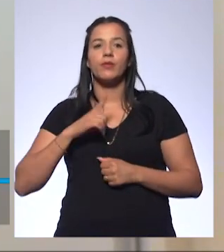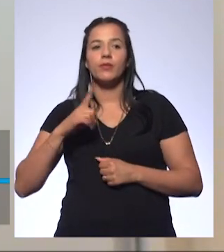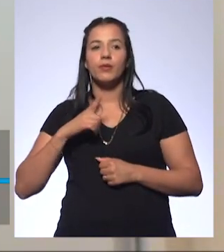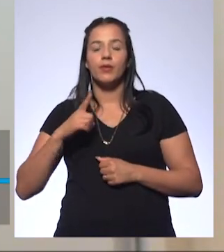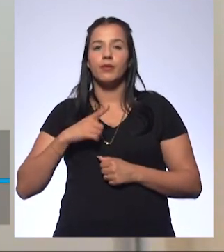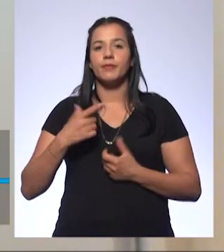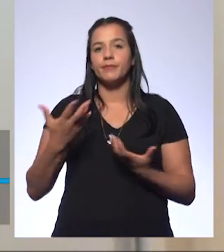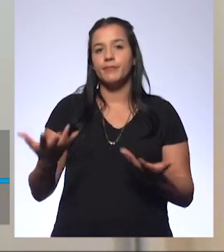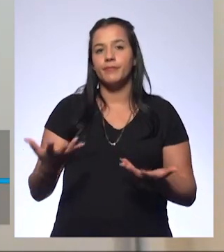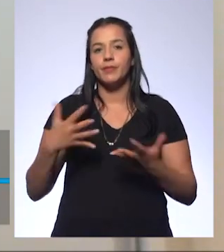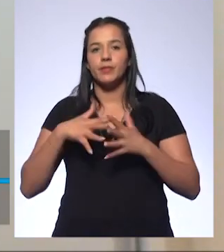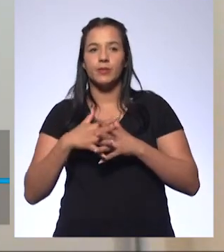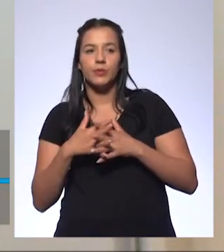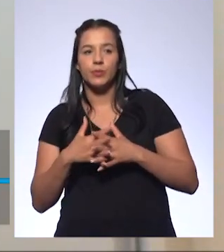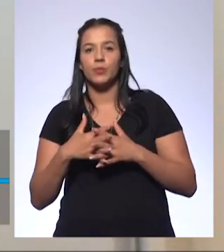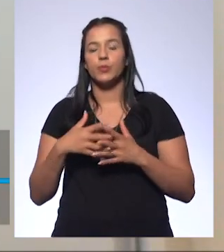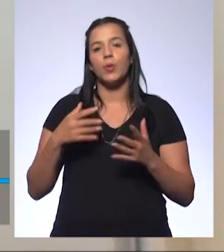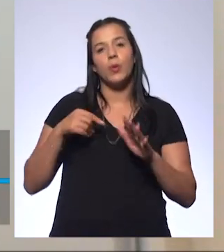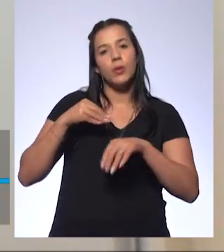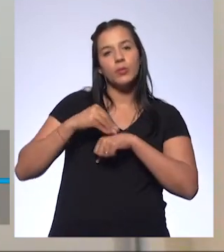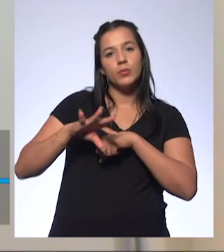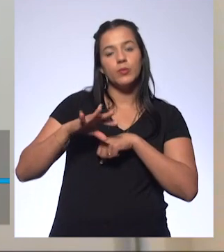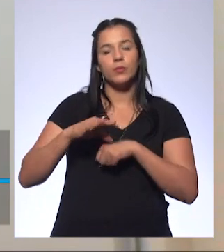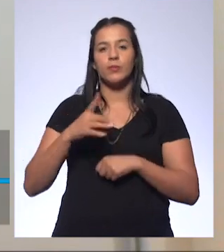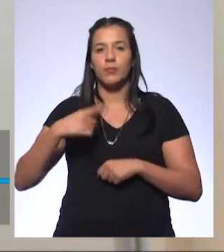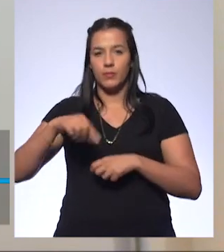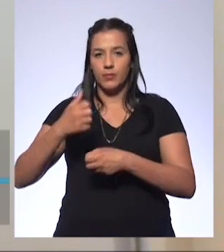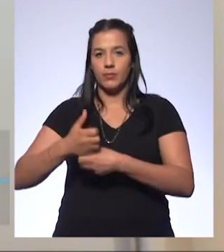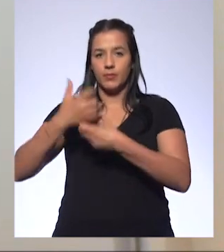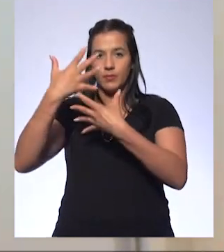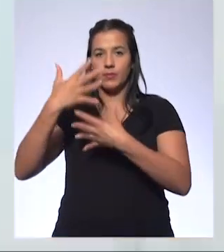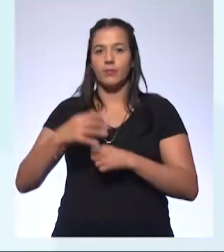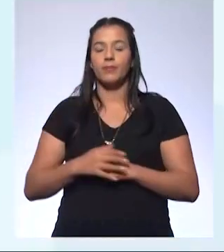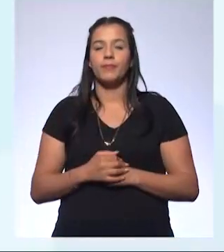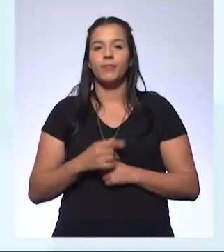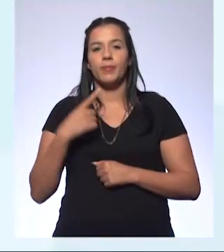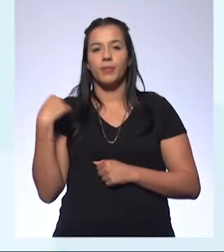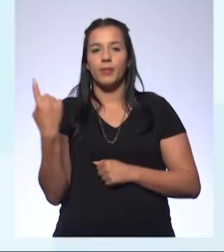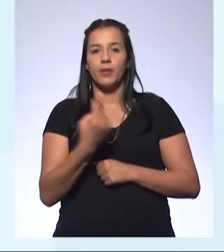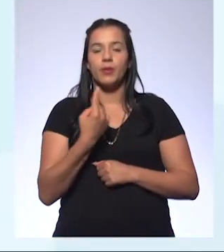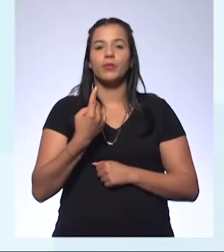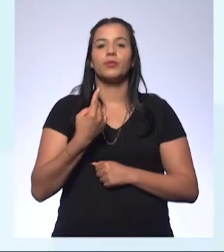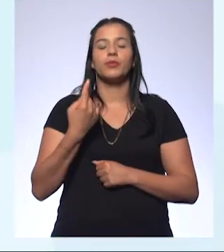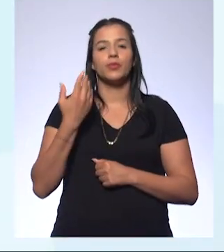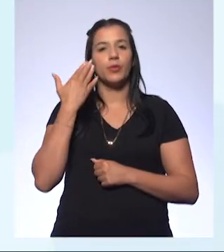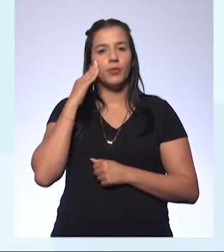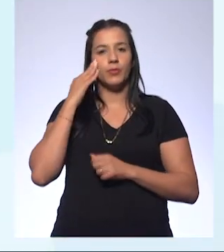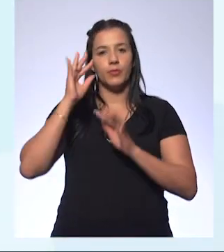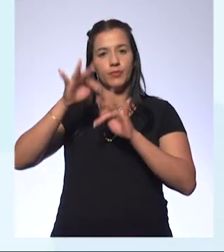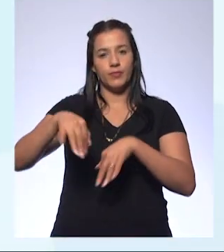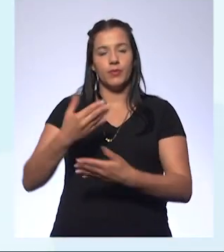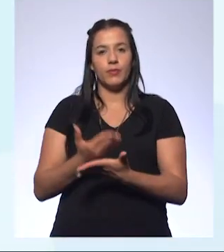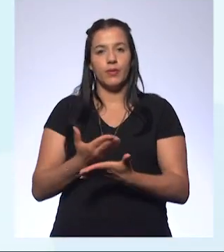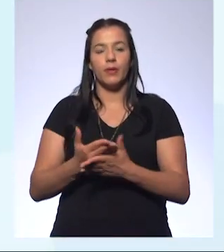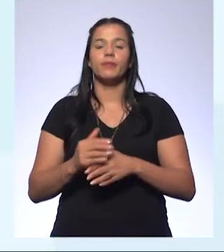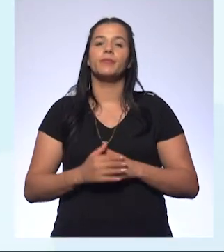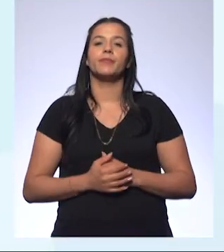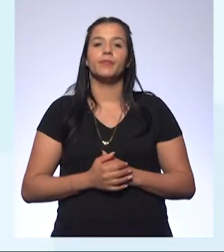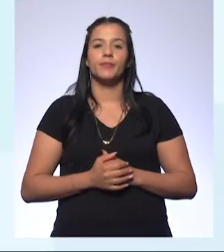deixar alguma sugestão. Então, a gente pode deixar um tempinho aí no chat para a gente trabalhar aí no finalzinho da aula.